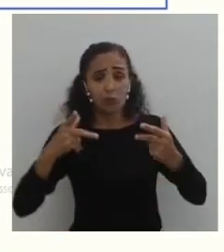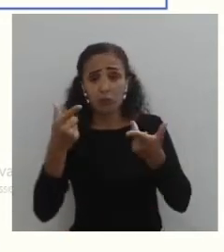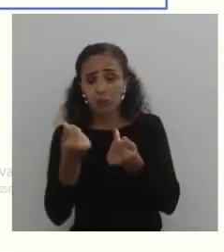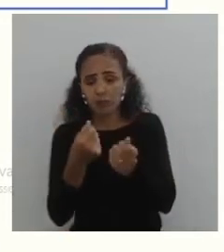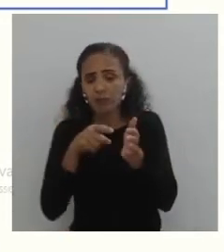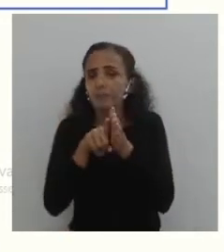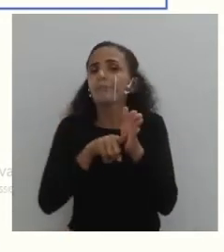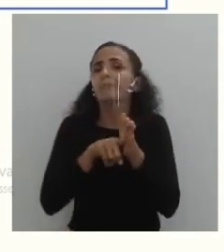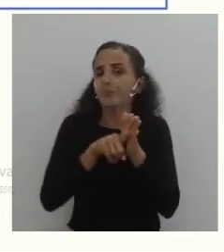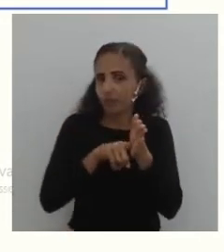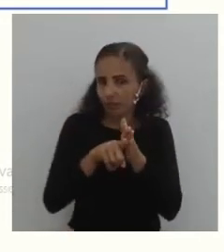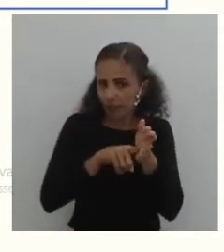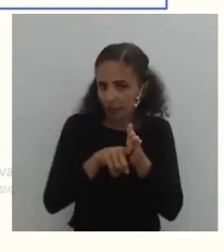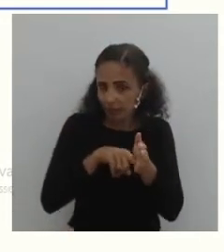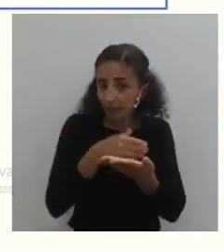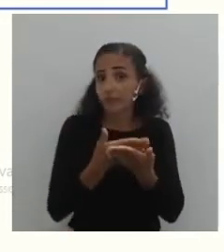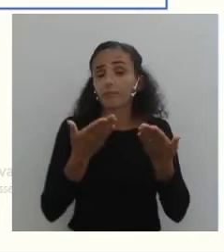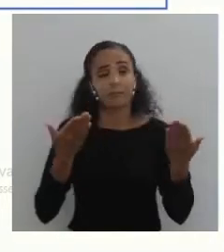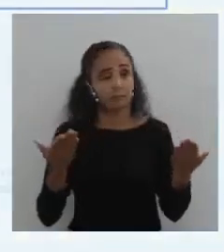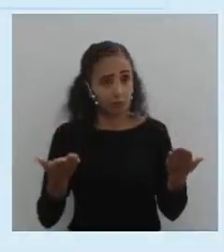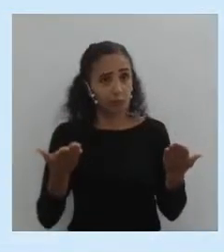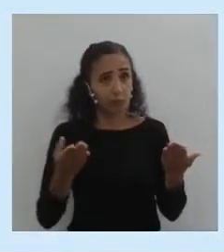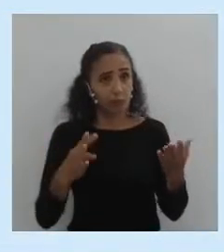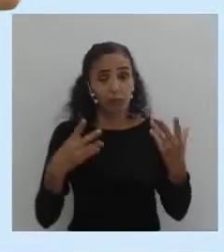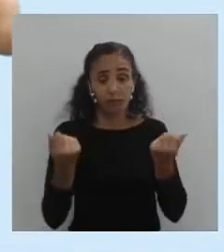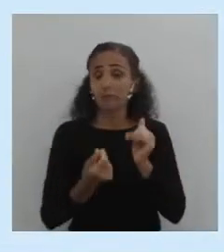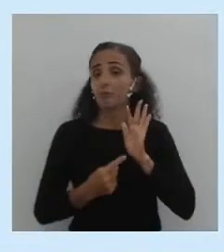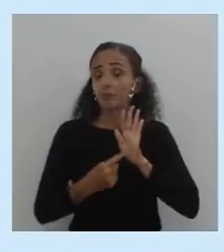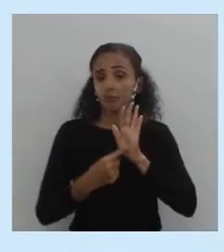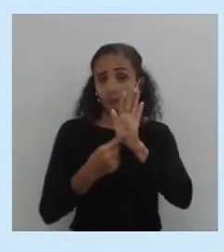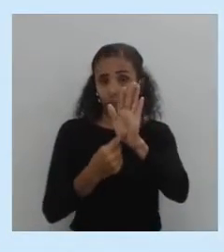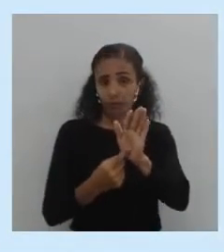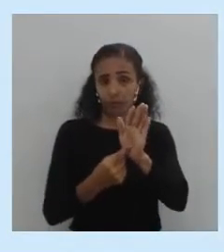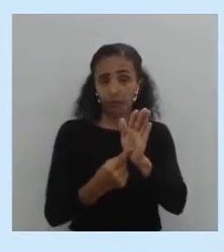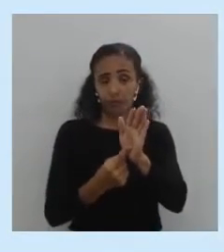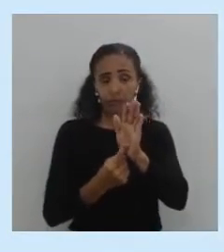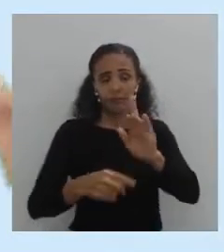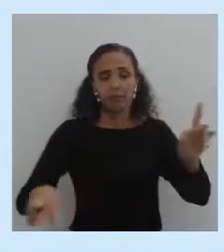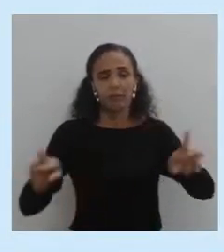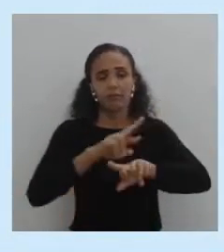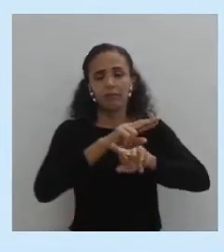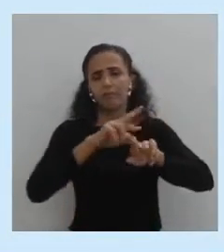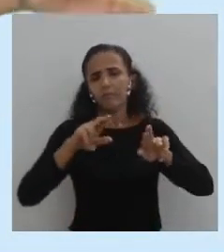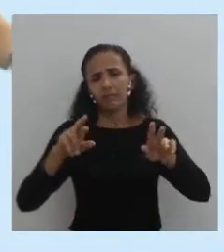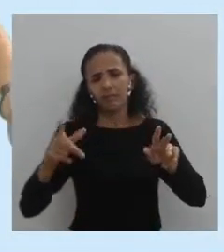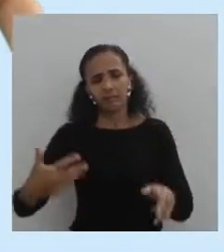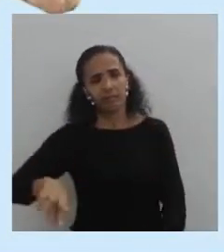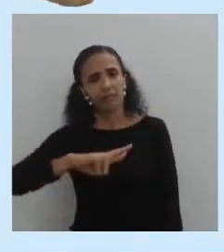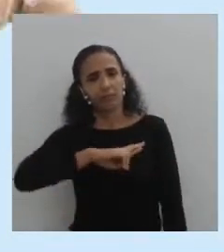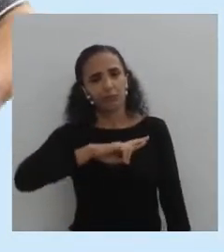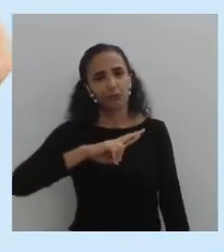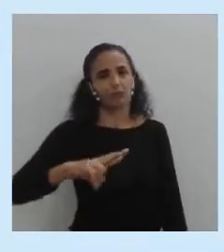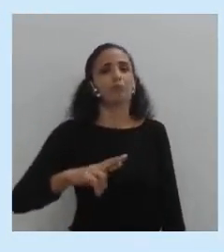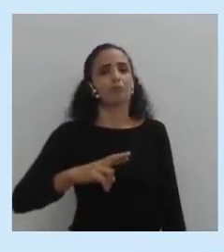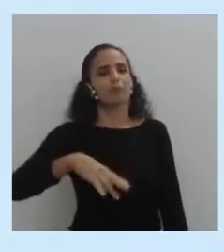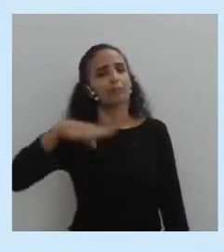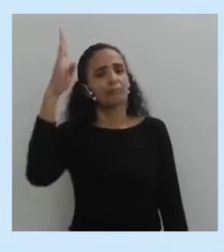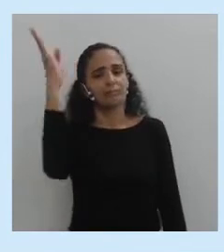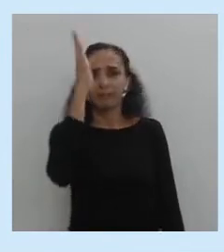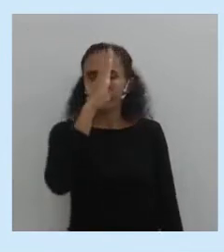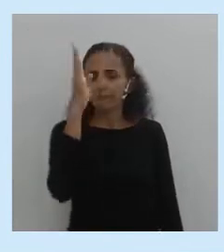estatísticos, mais uma vez, corta para mim, certo? Estão mostrando justamente o quê? Ratificando a questão dessa